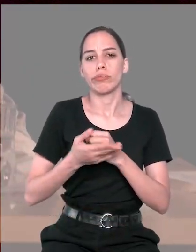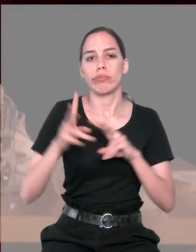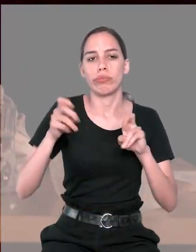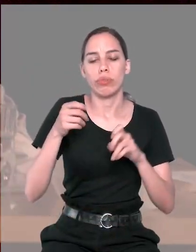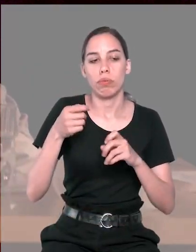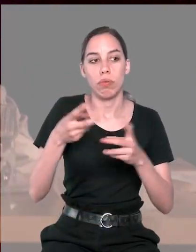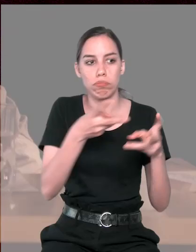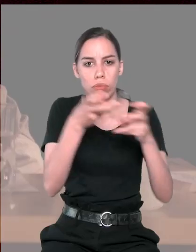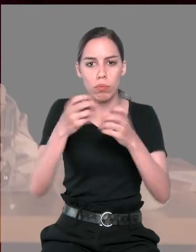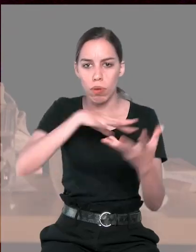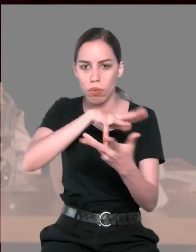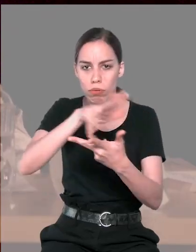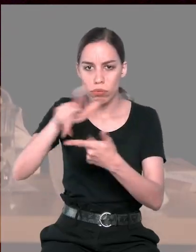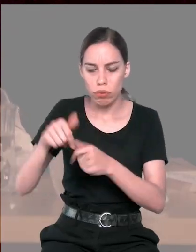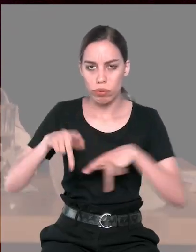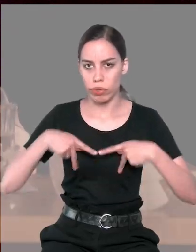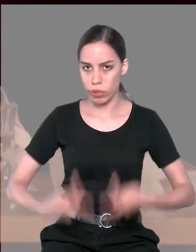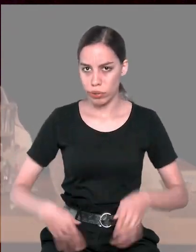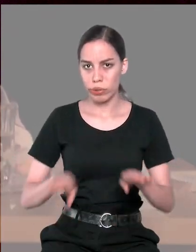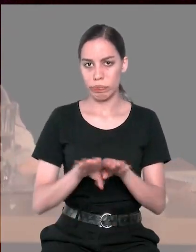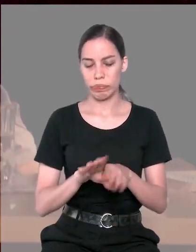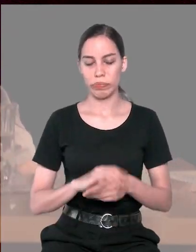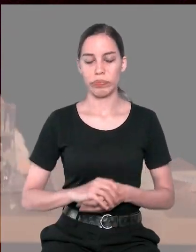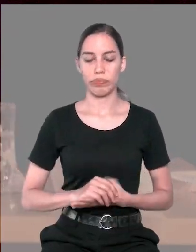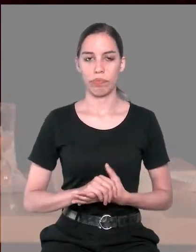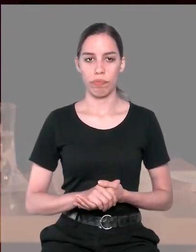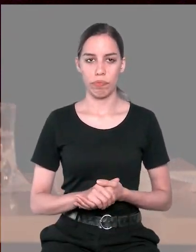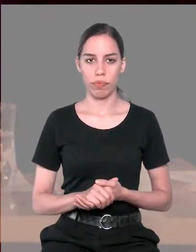completas concepções da humanidade e do mundo já produzidas.